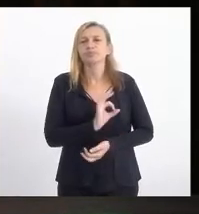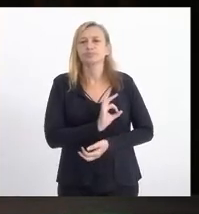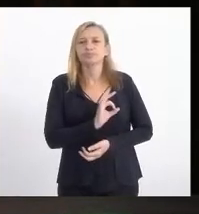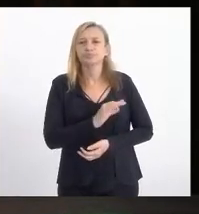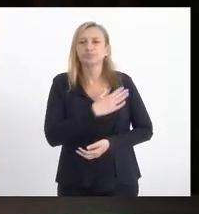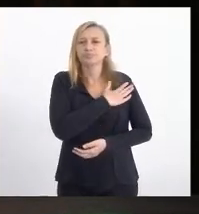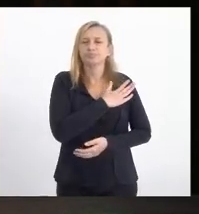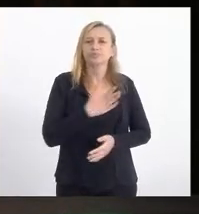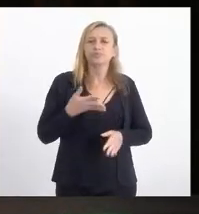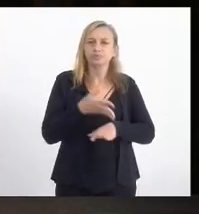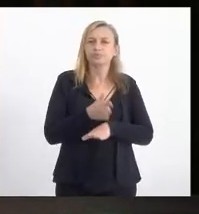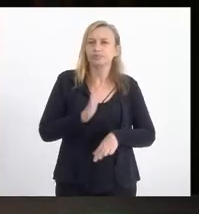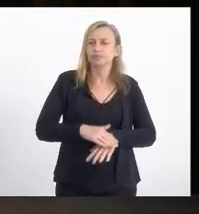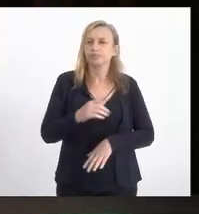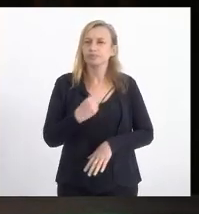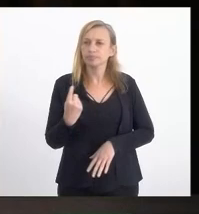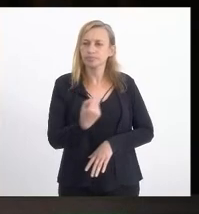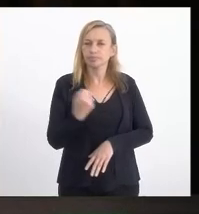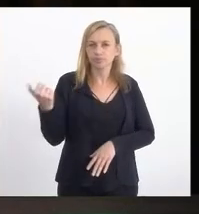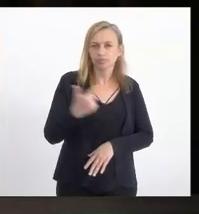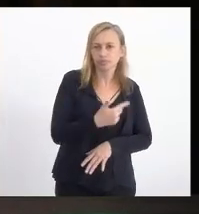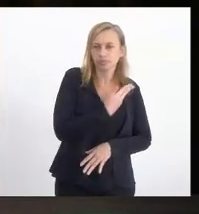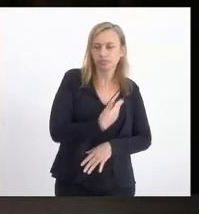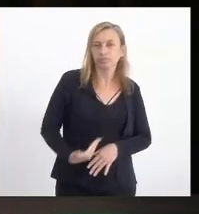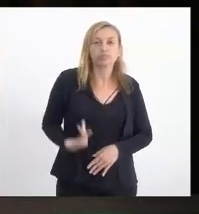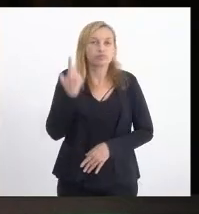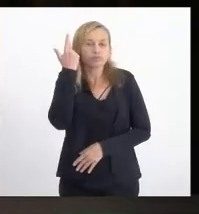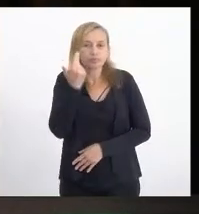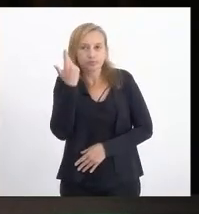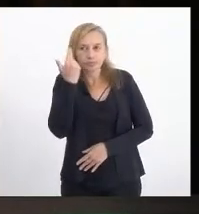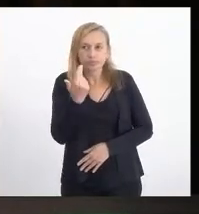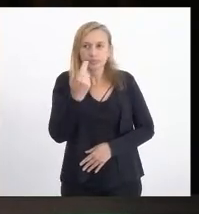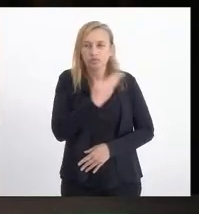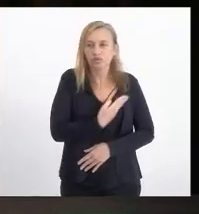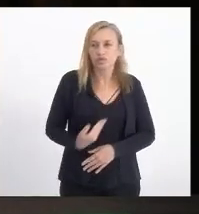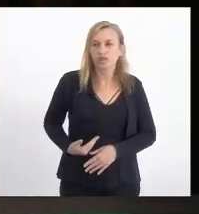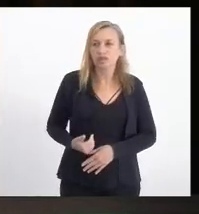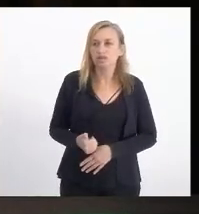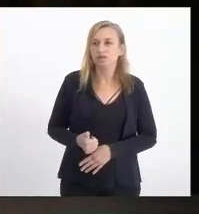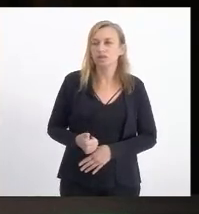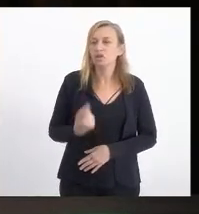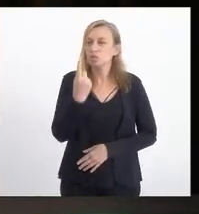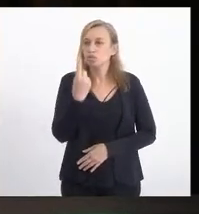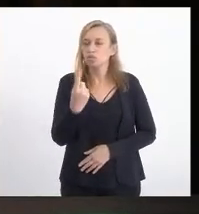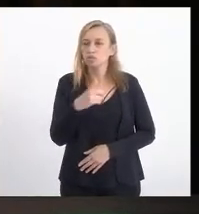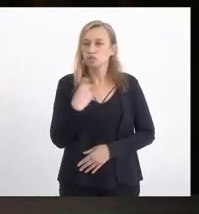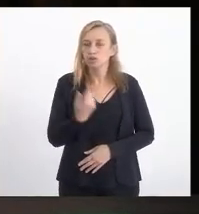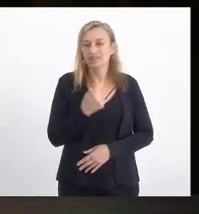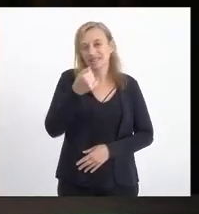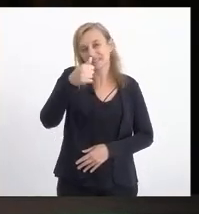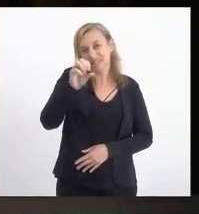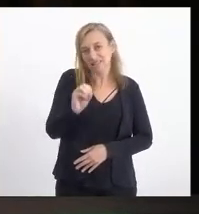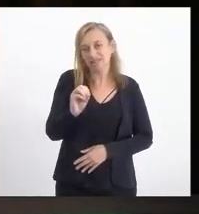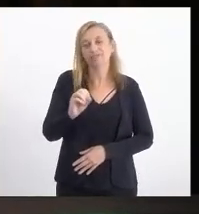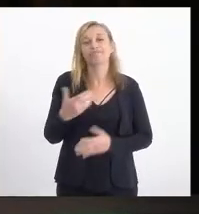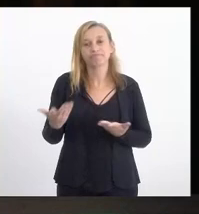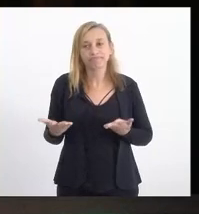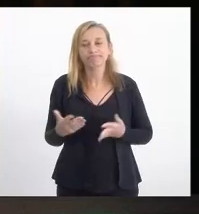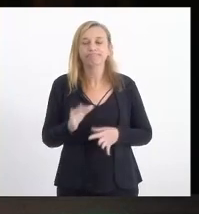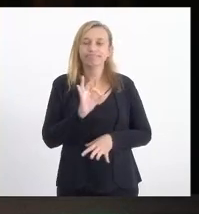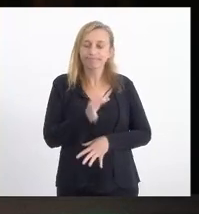policiais chegam mais à noite até mais do que o governo se é natural Governador um Nós Somos 70 E